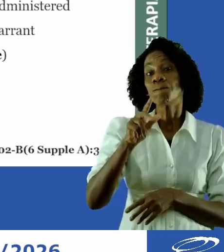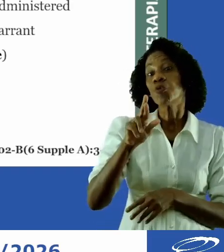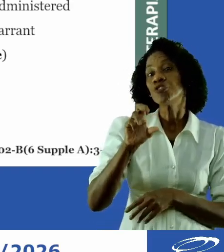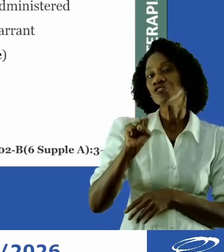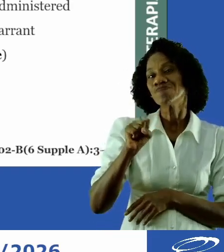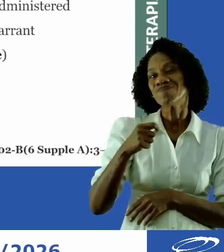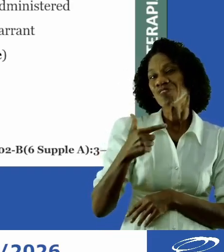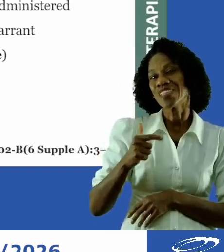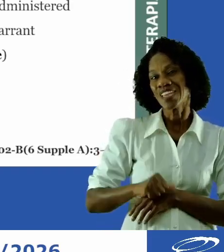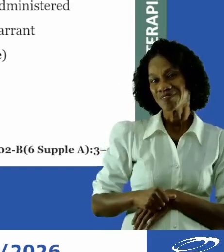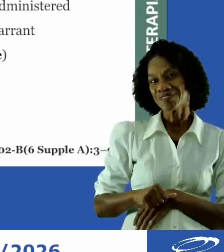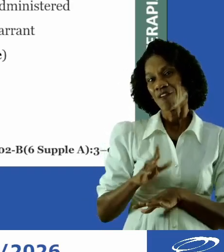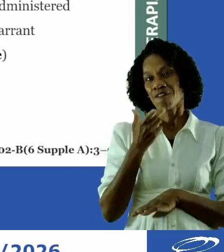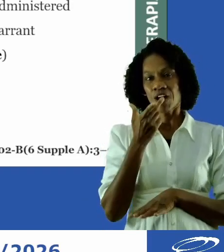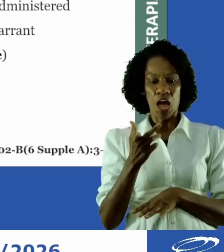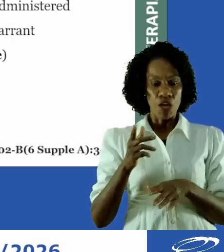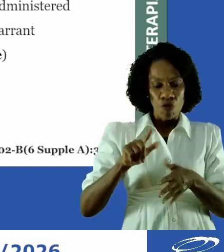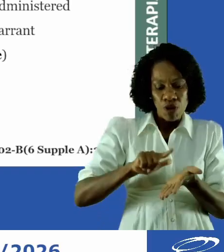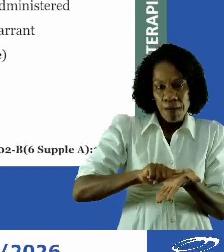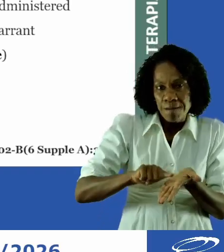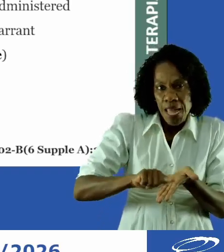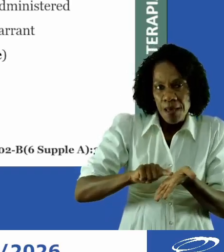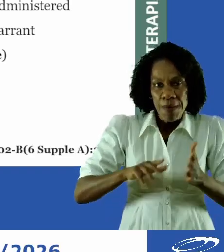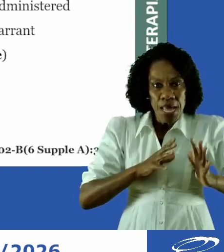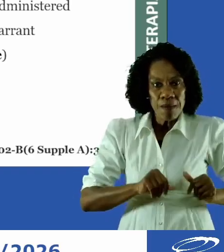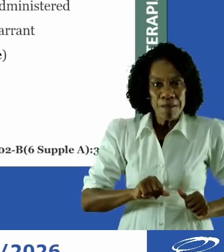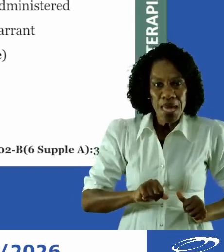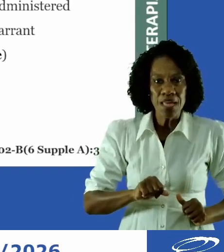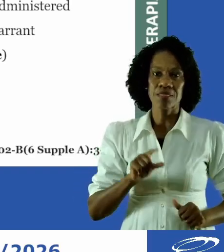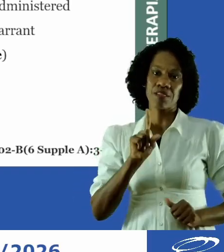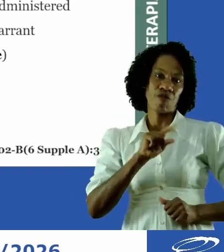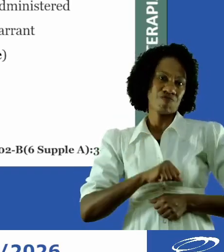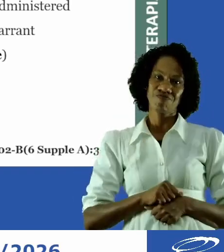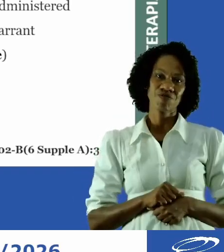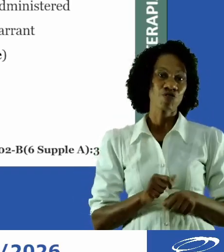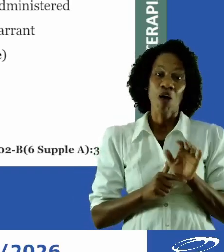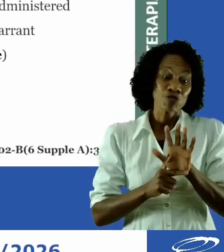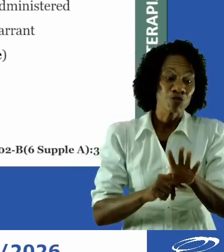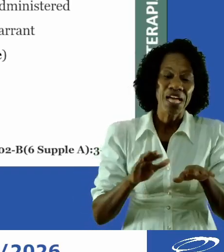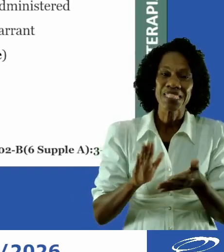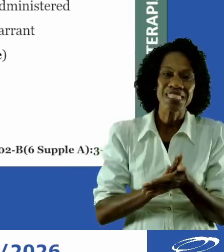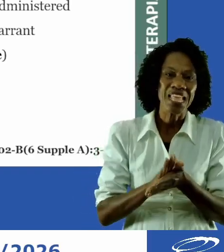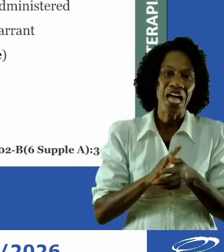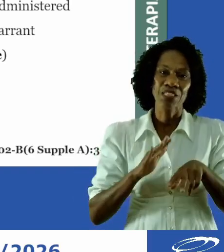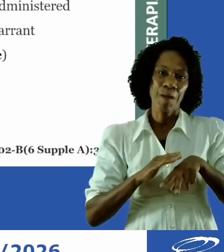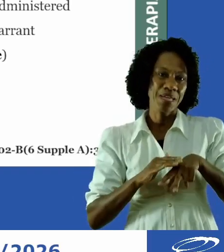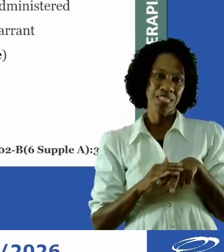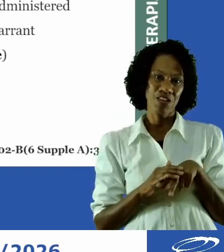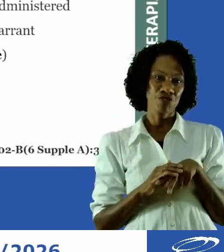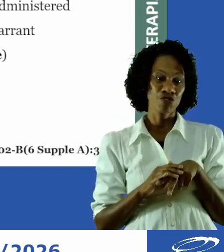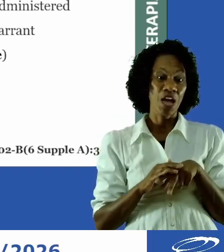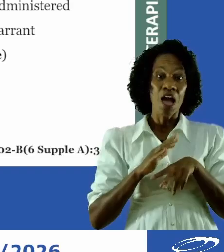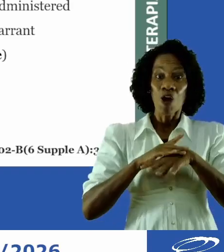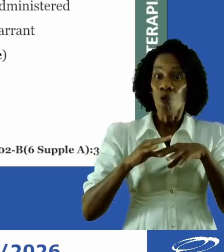dizer que você limpou até onde tinha pus não vai resolver o problema dos doentes. Muitas vezes não vai produzir cura. Significa dizer, então,